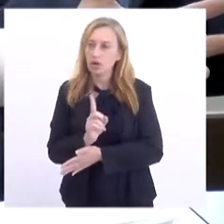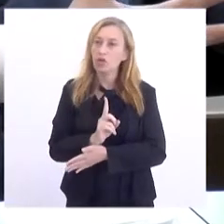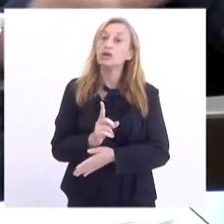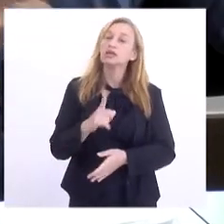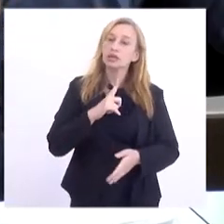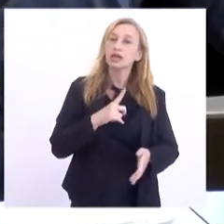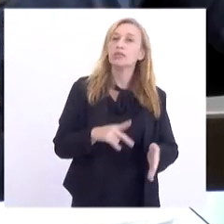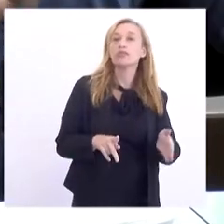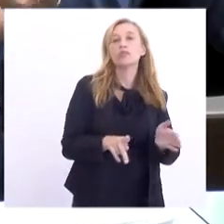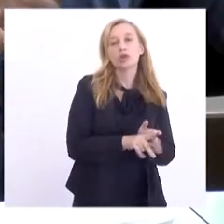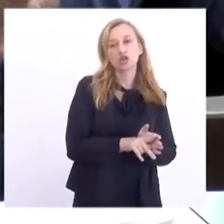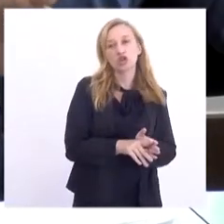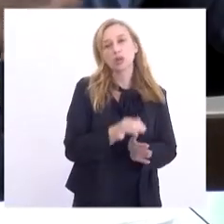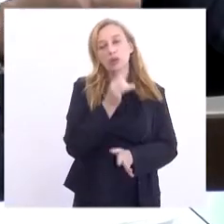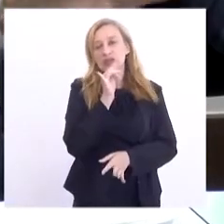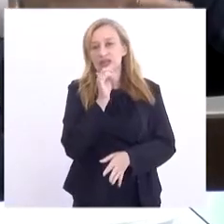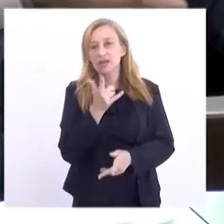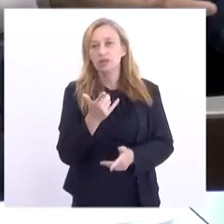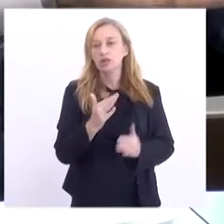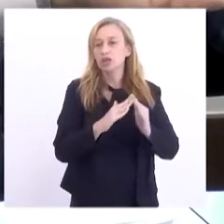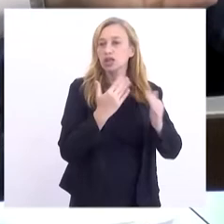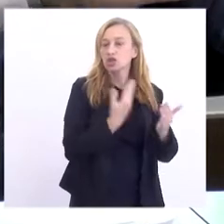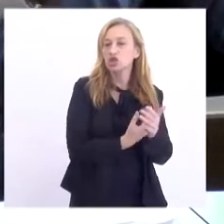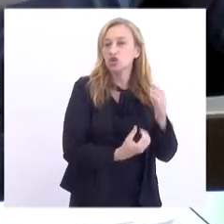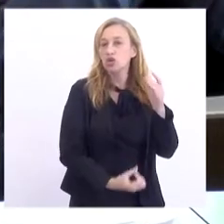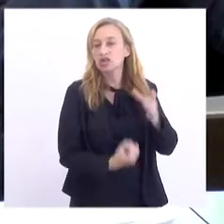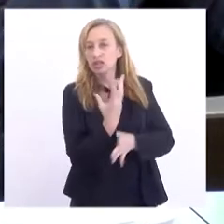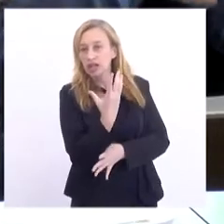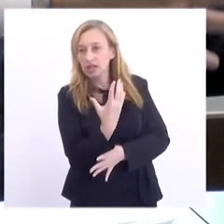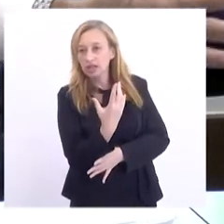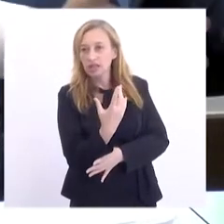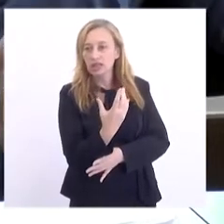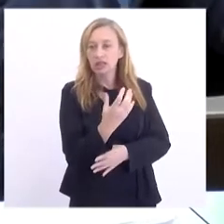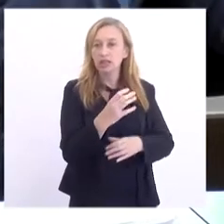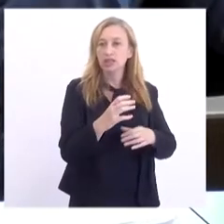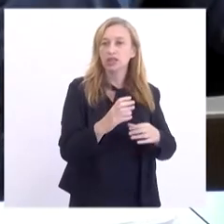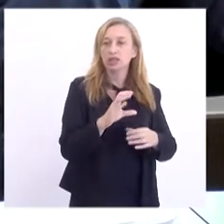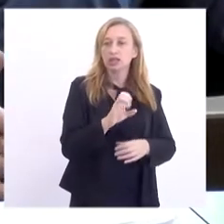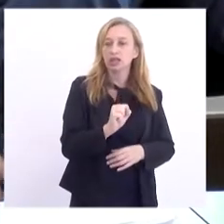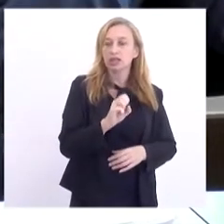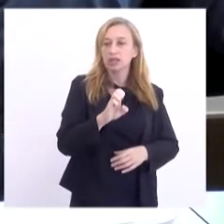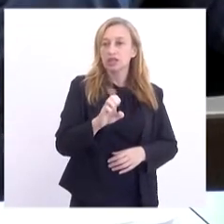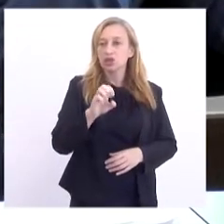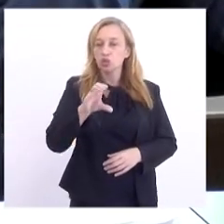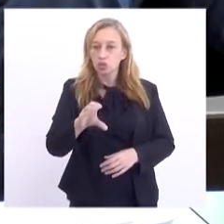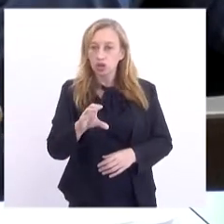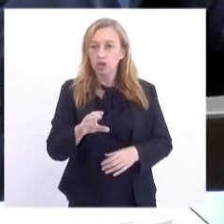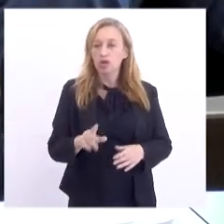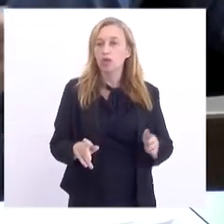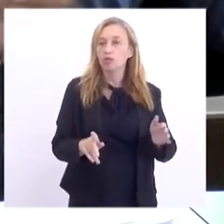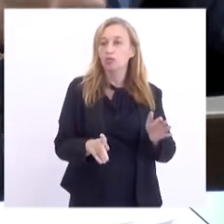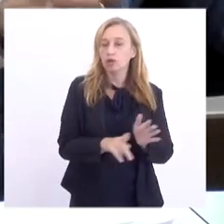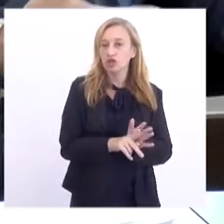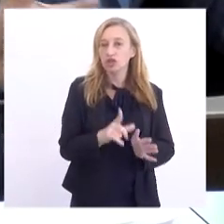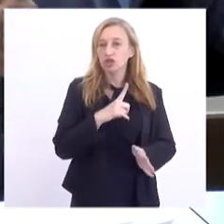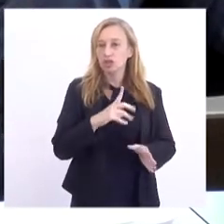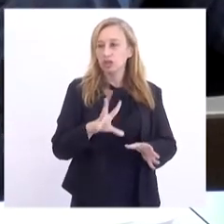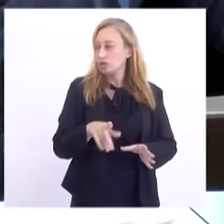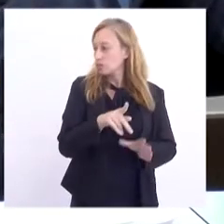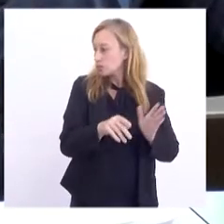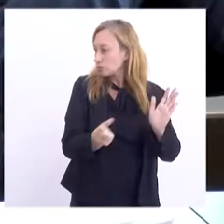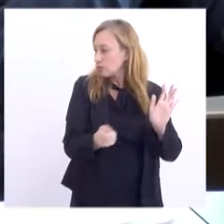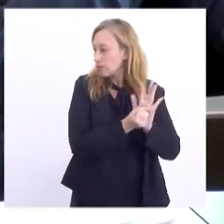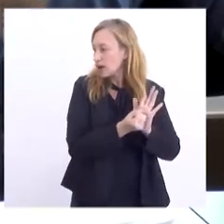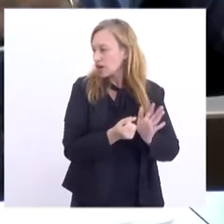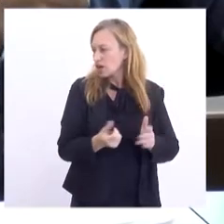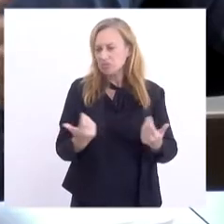projeto 300 é um exemplo as escolas criativas da Seduc que é um dos projetos que estão no parque eu não preciso